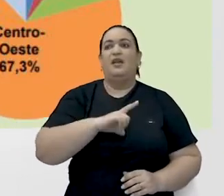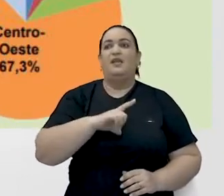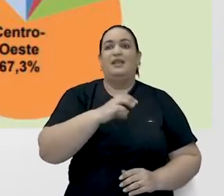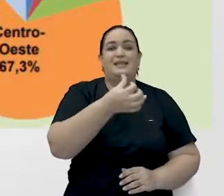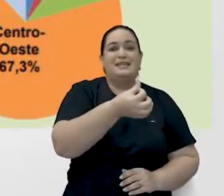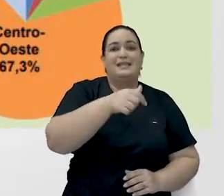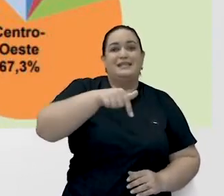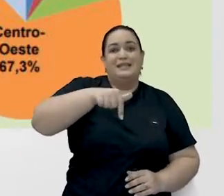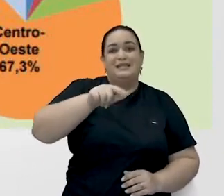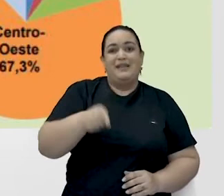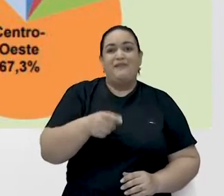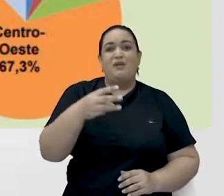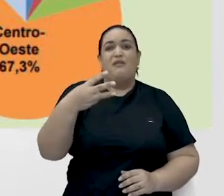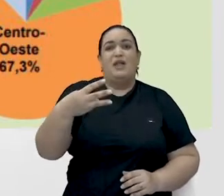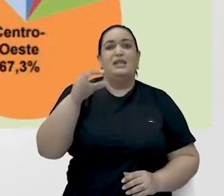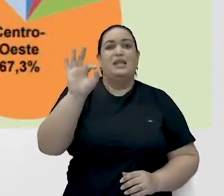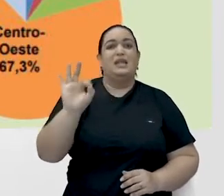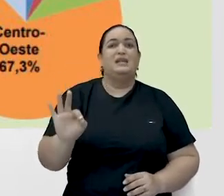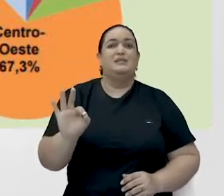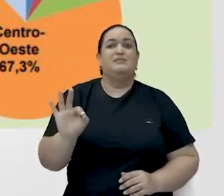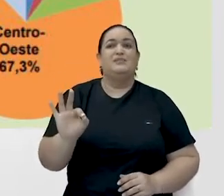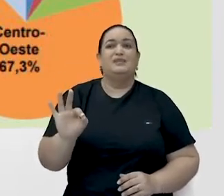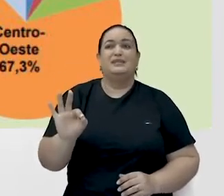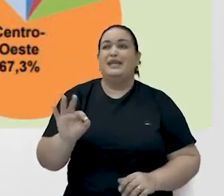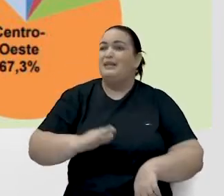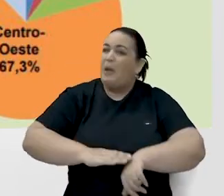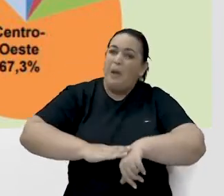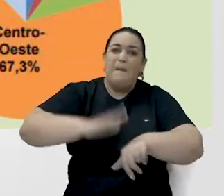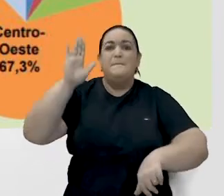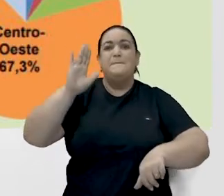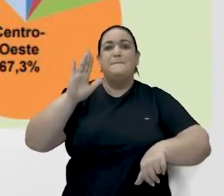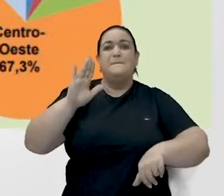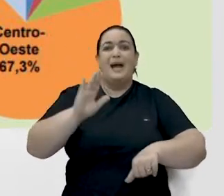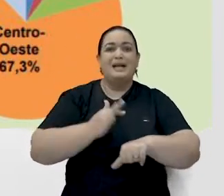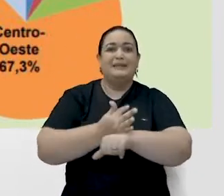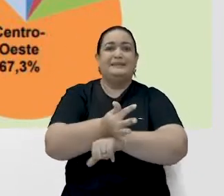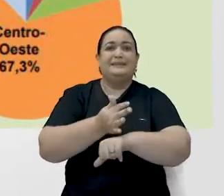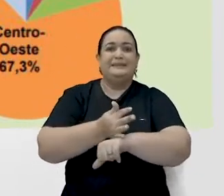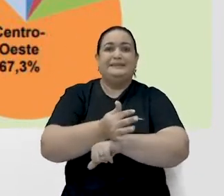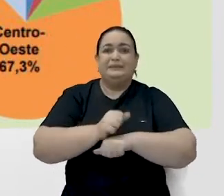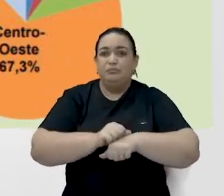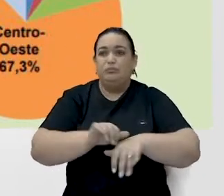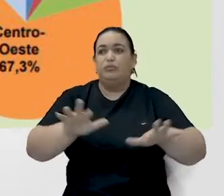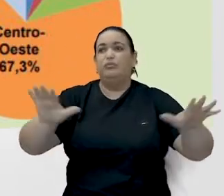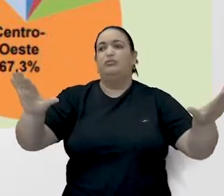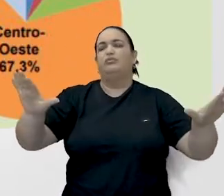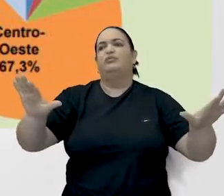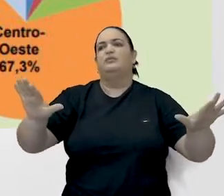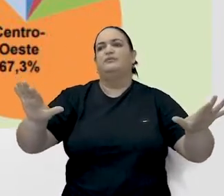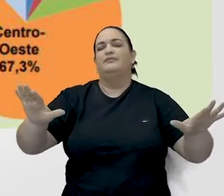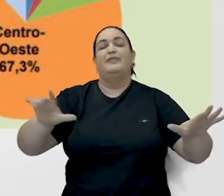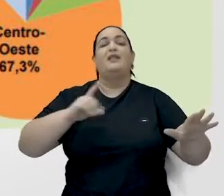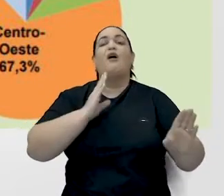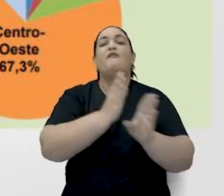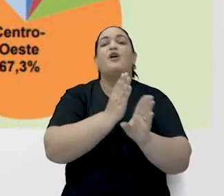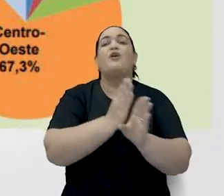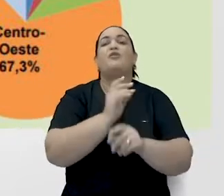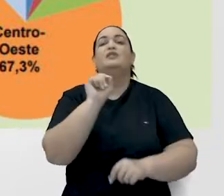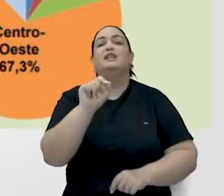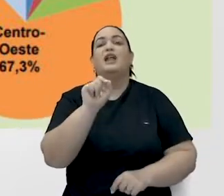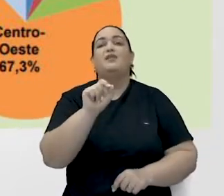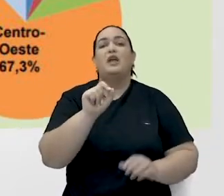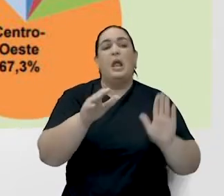67,3%. E só para vocês terem uma ideia, foram encontrados 166 processos